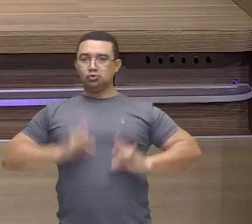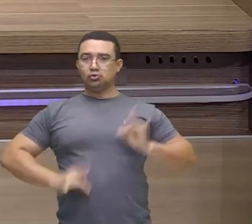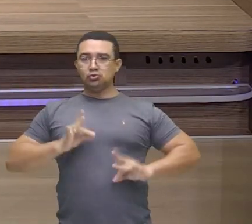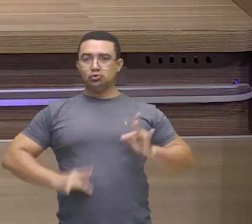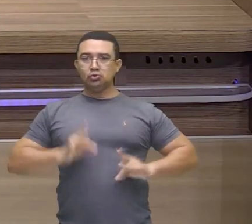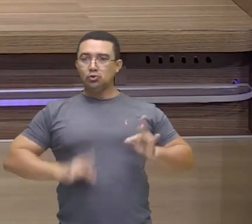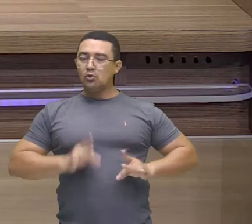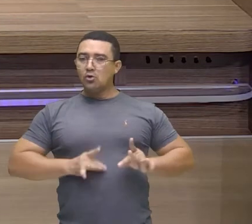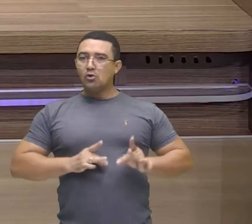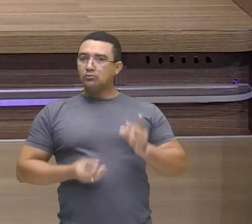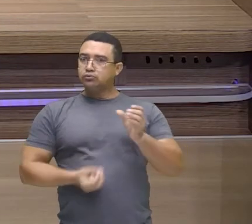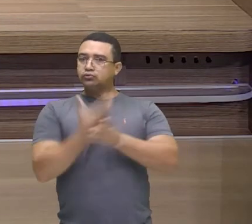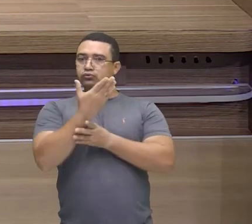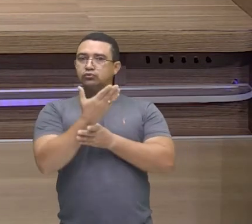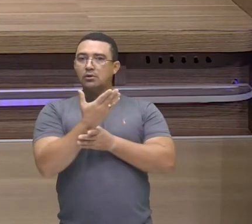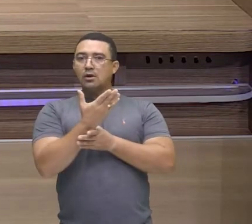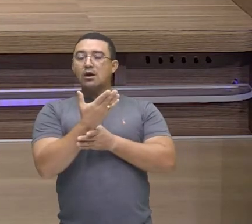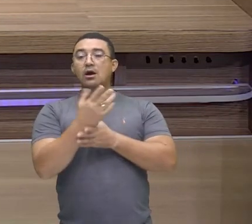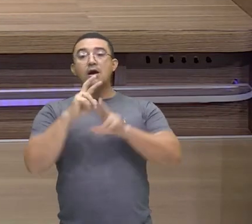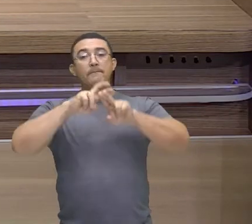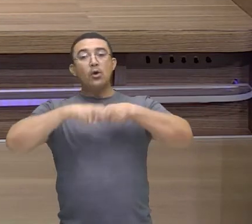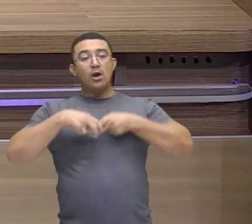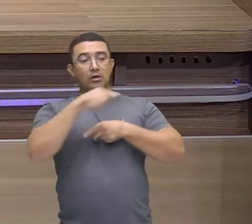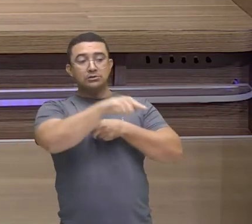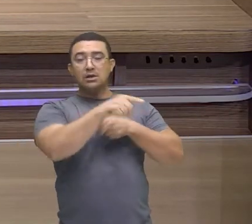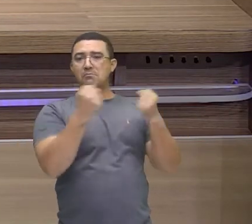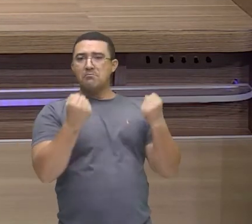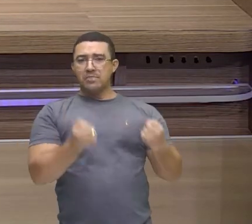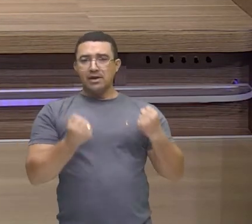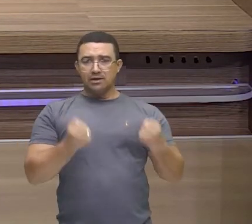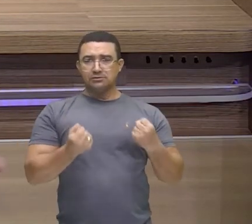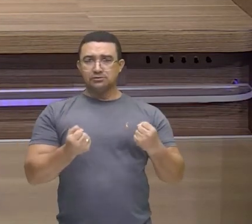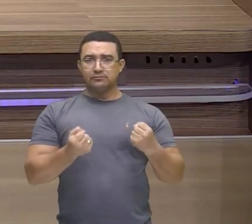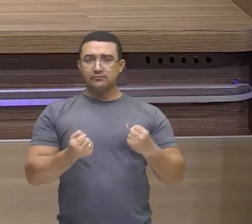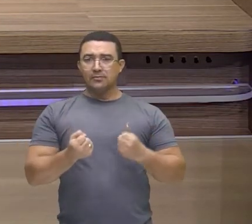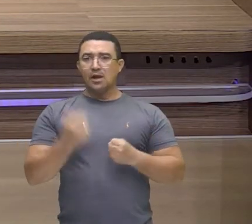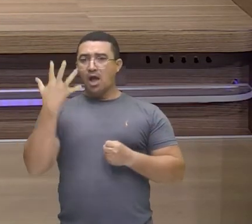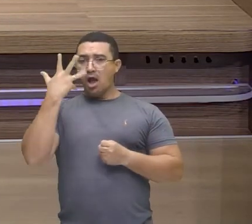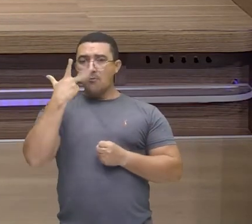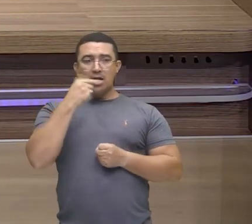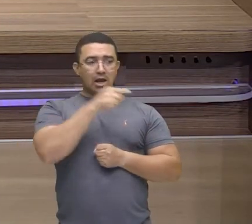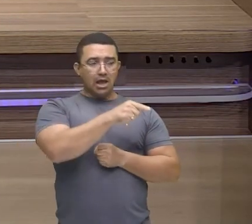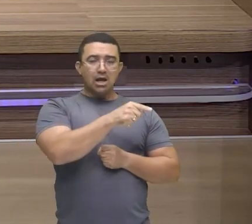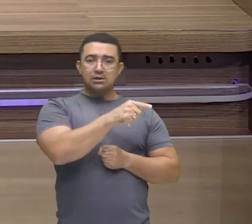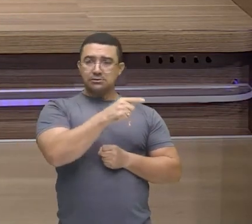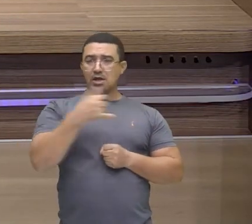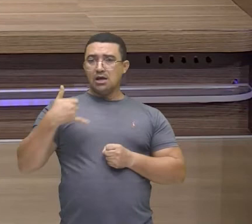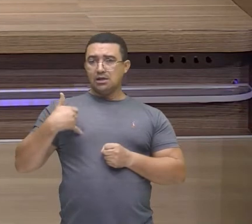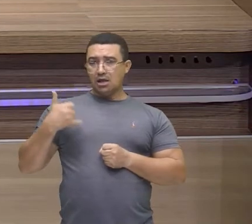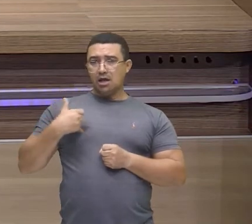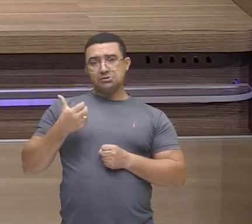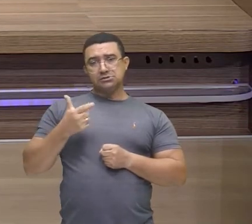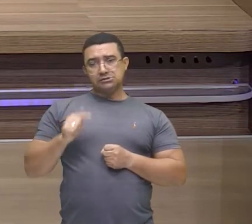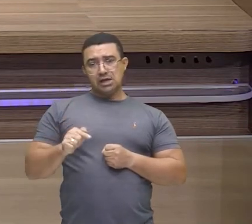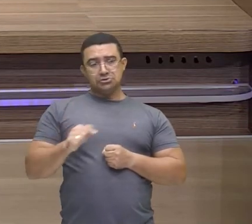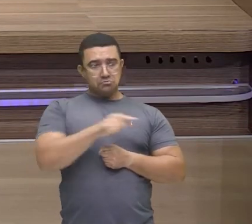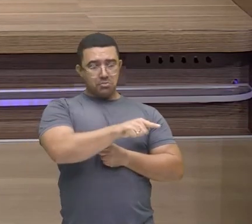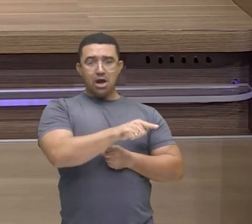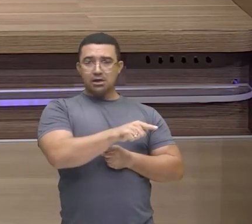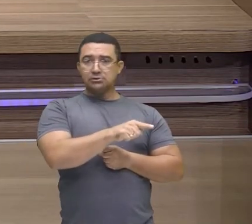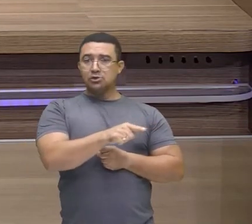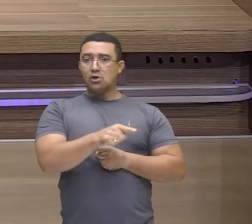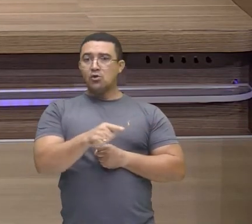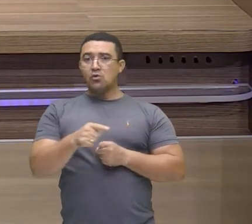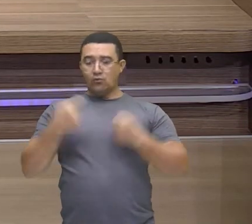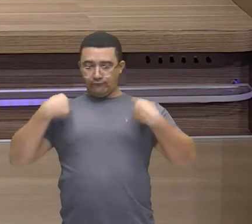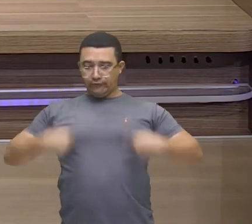por causa do peso exagerado da criança, né? Que ela é uma criança que está numa faixa, mas ela tem um desenvolvimento físico muito grande. Então começa o problema.